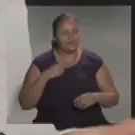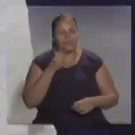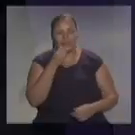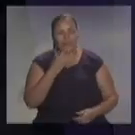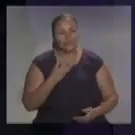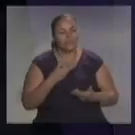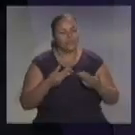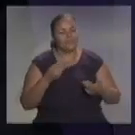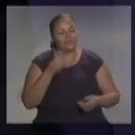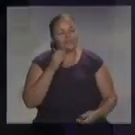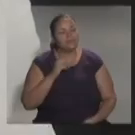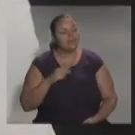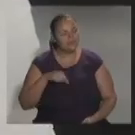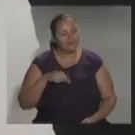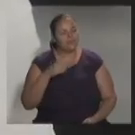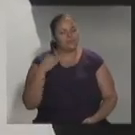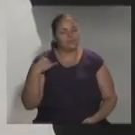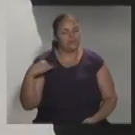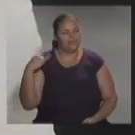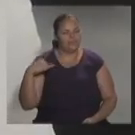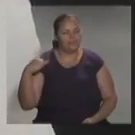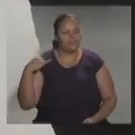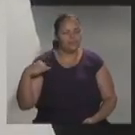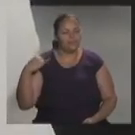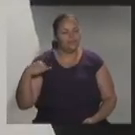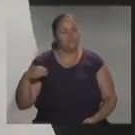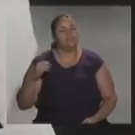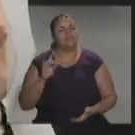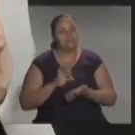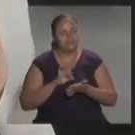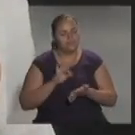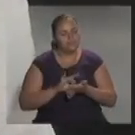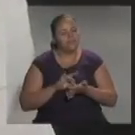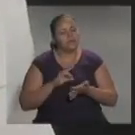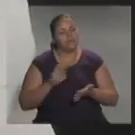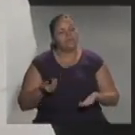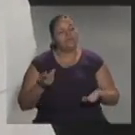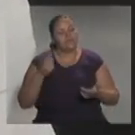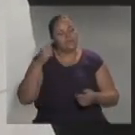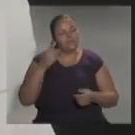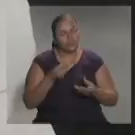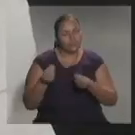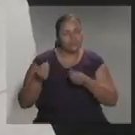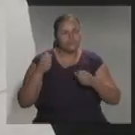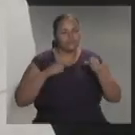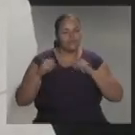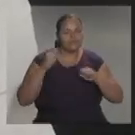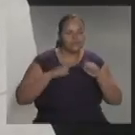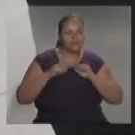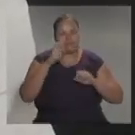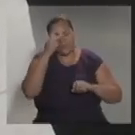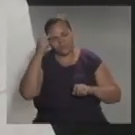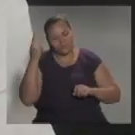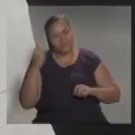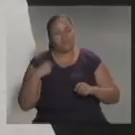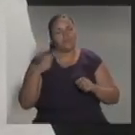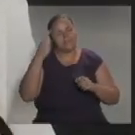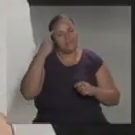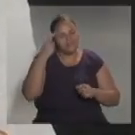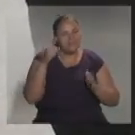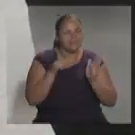boa primeiro, da parte boa, né? Enfim. Aqui no Rio de Janeiro. Na verdade, até contrariando muitas expectativas,